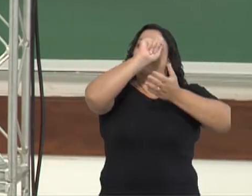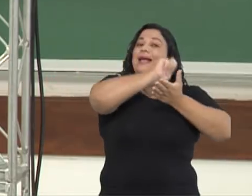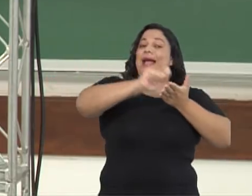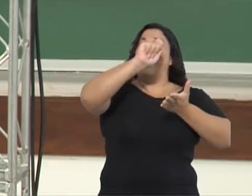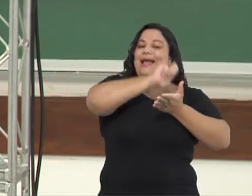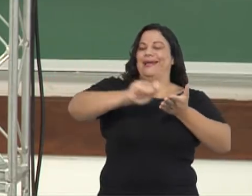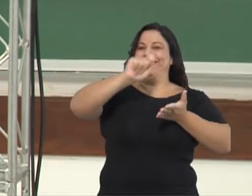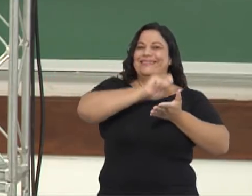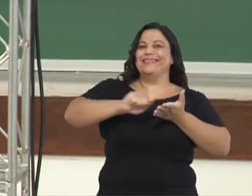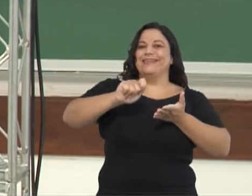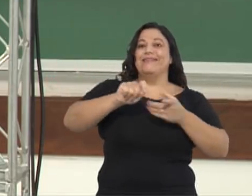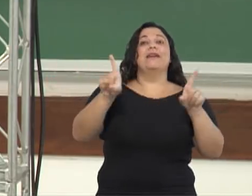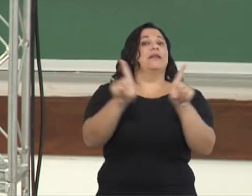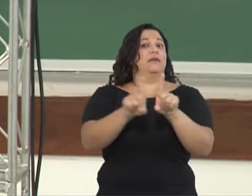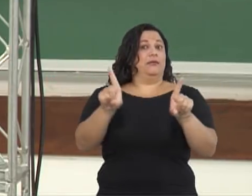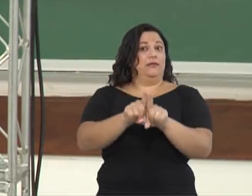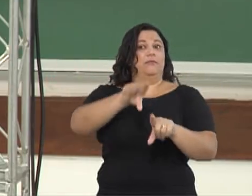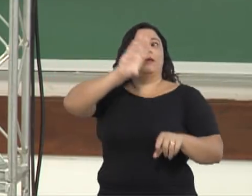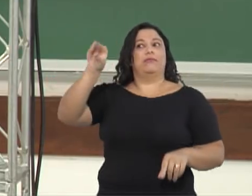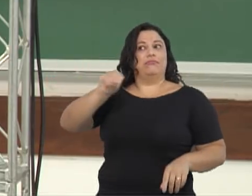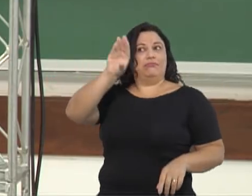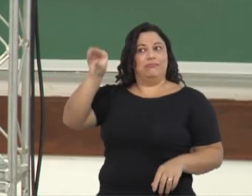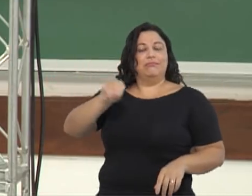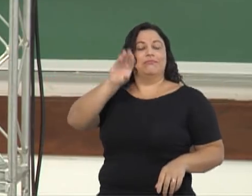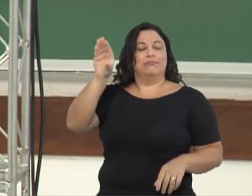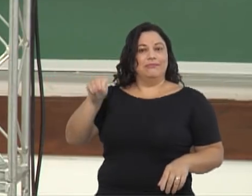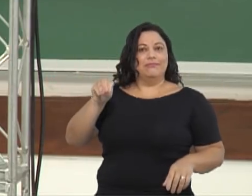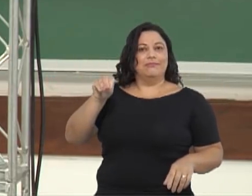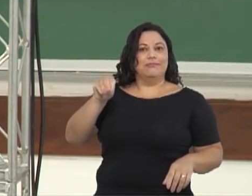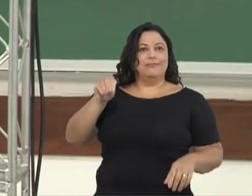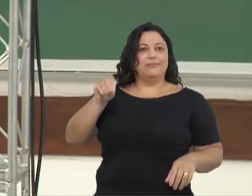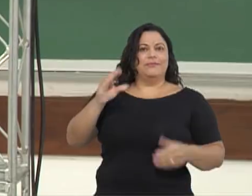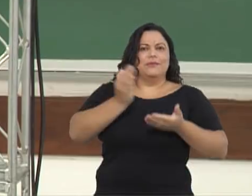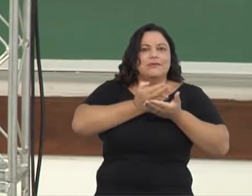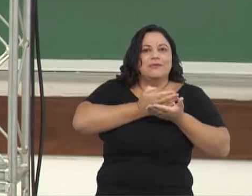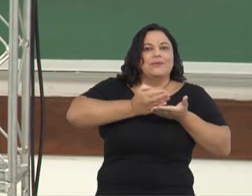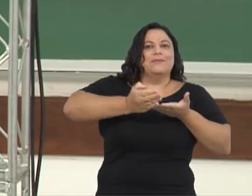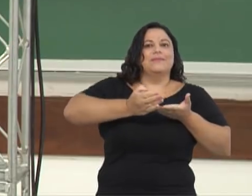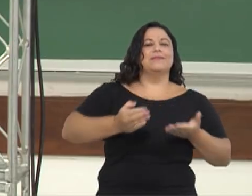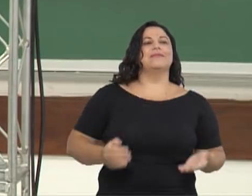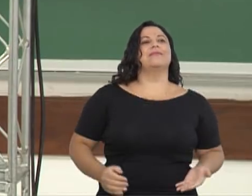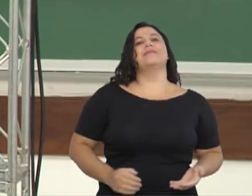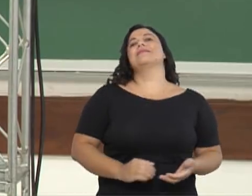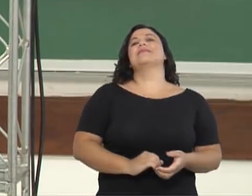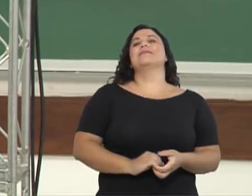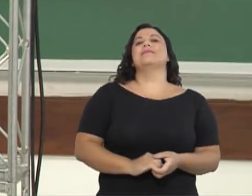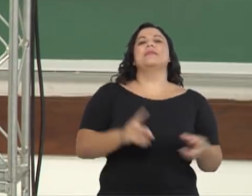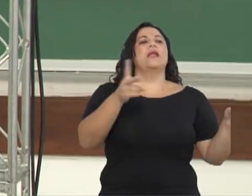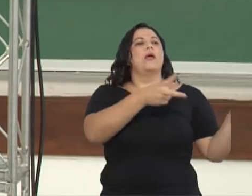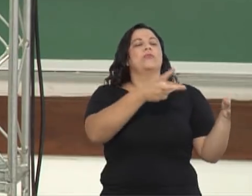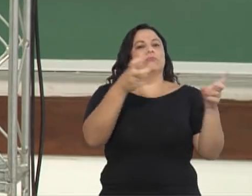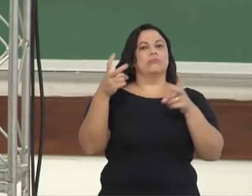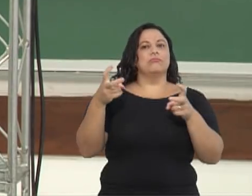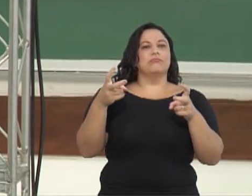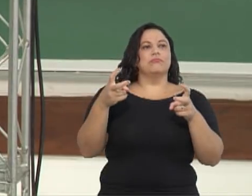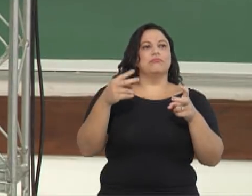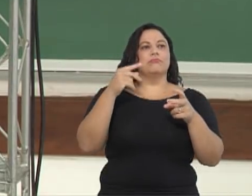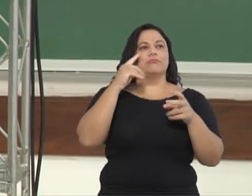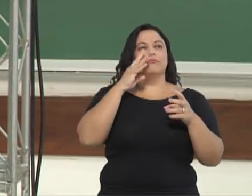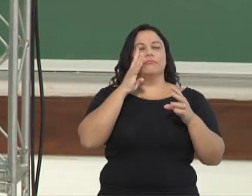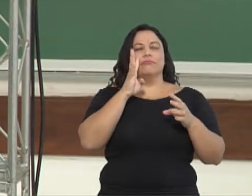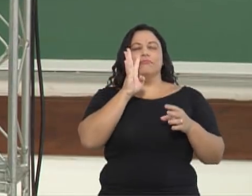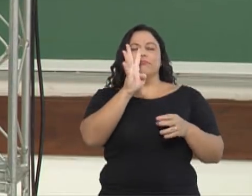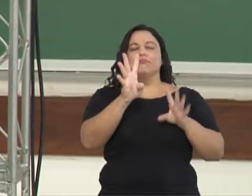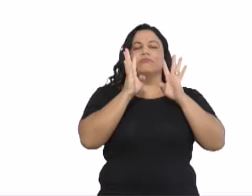também a falar esses números. Vamos começar então? Observem aqui, a